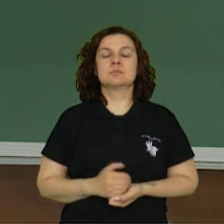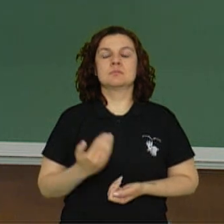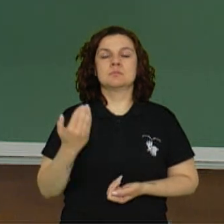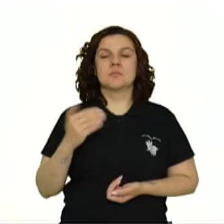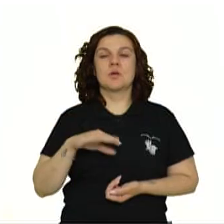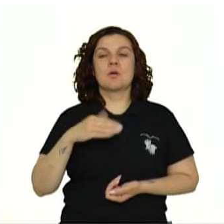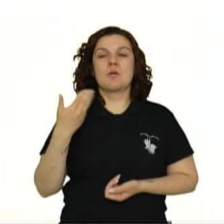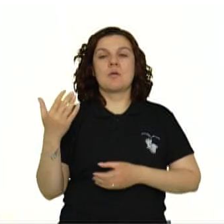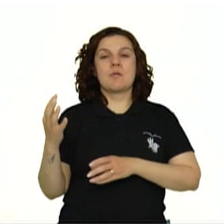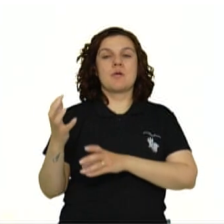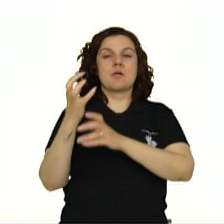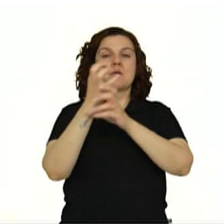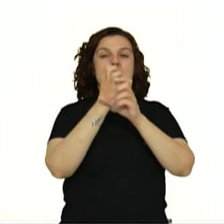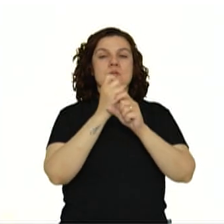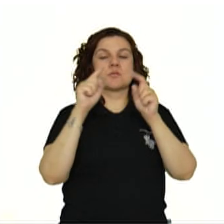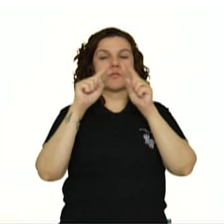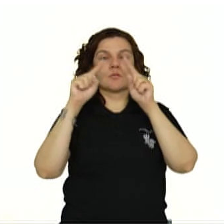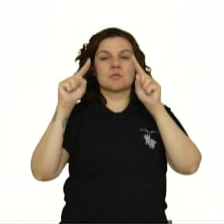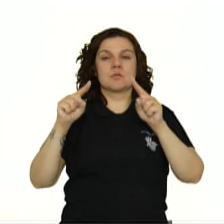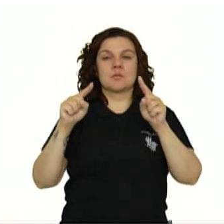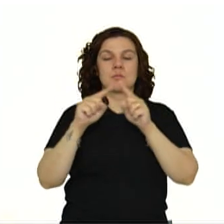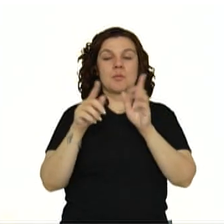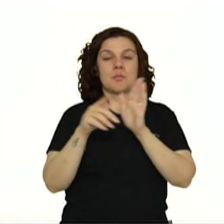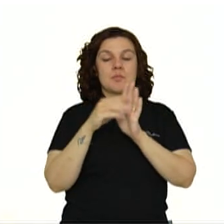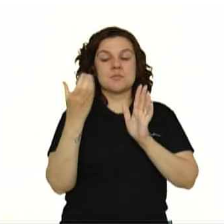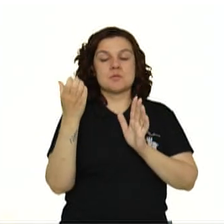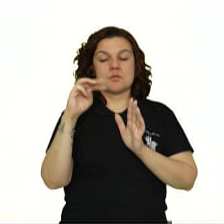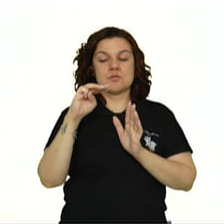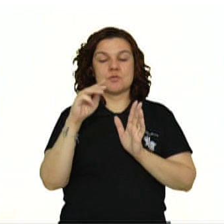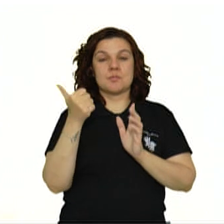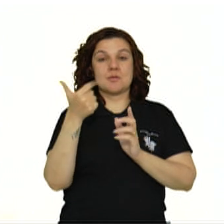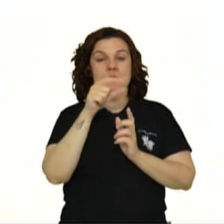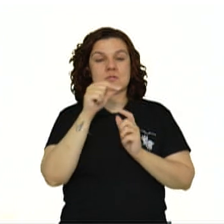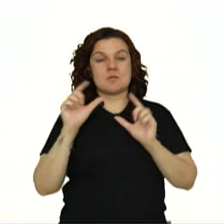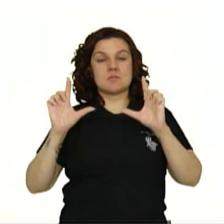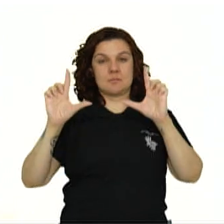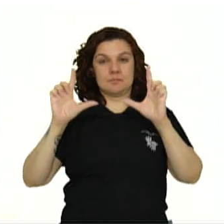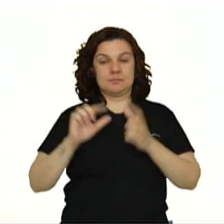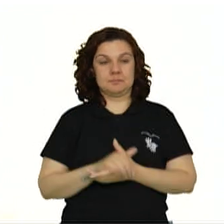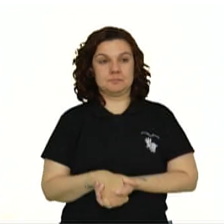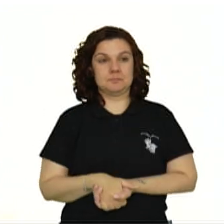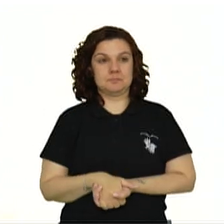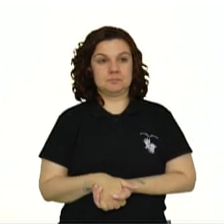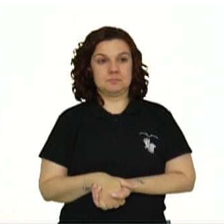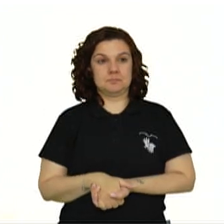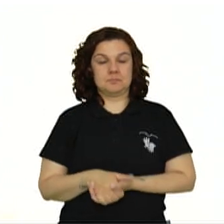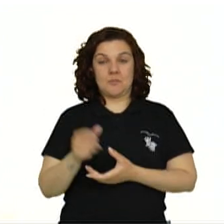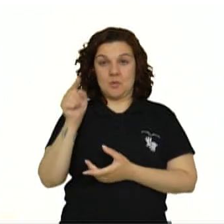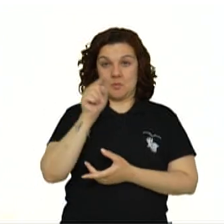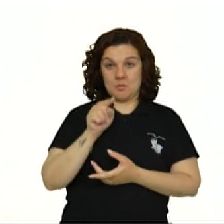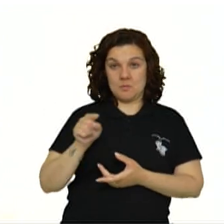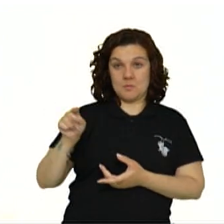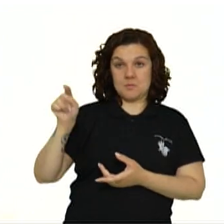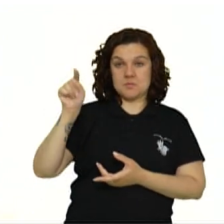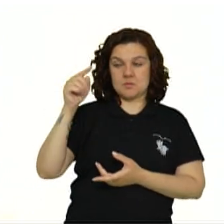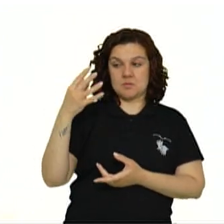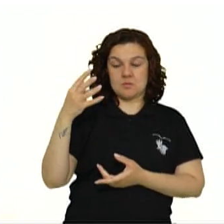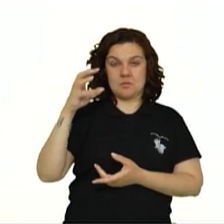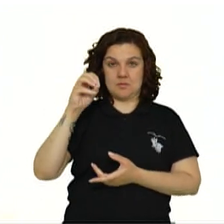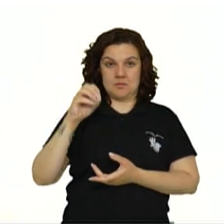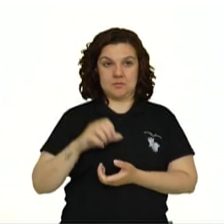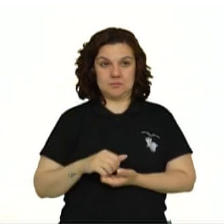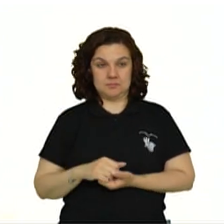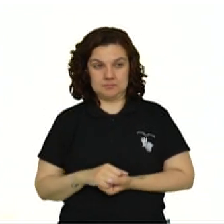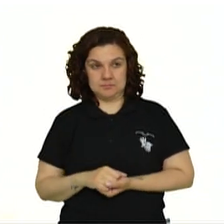Qual é a soma das medidas das áreas em centímetros quadrados das 10 placas? O círculo tem diâmetro